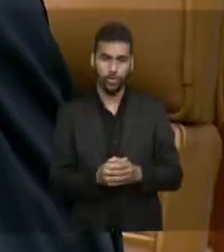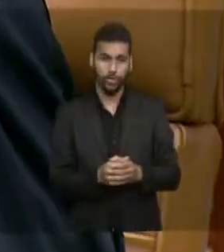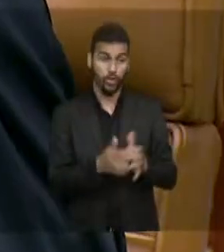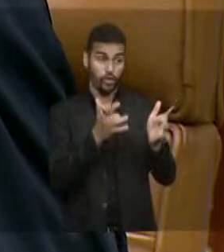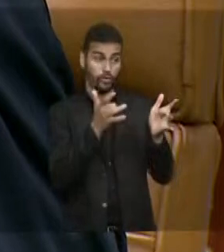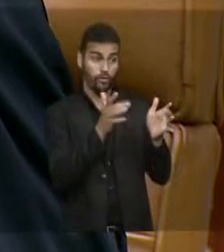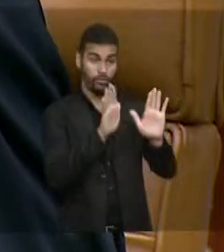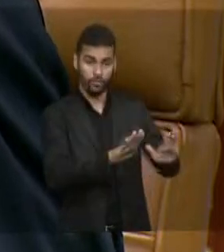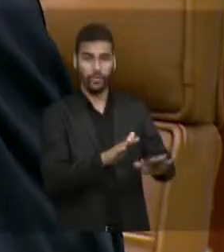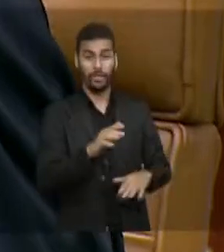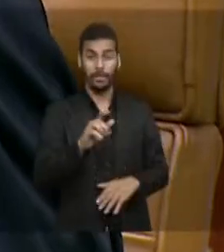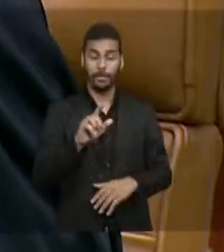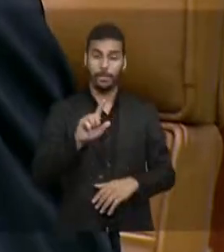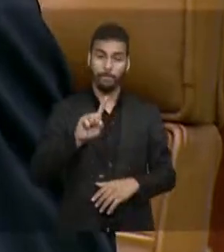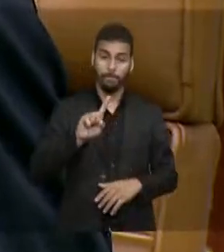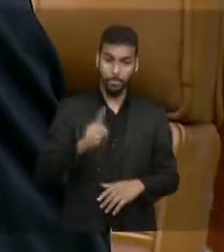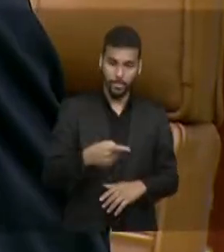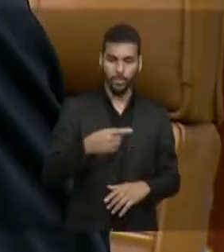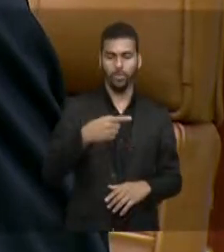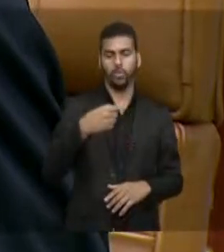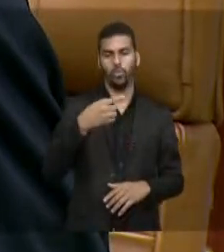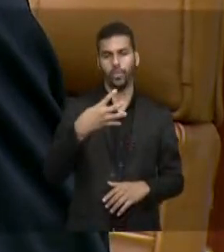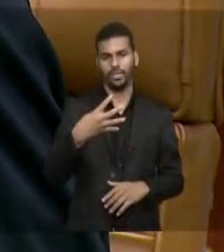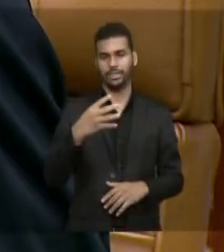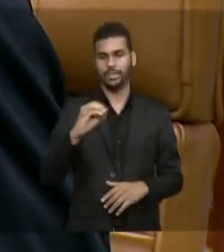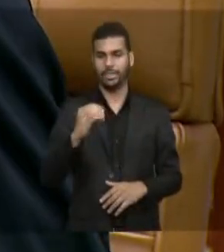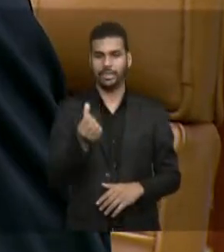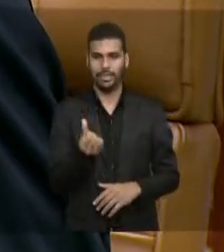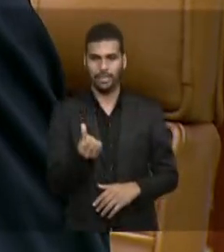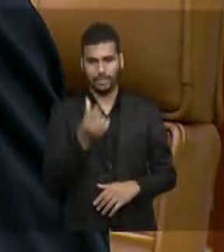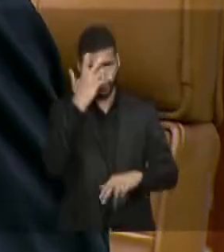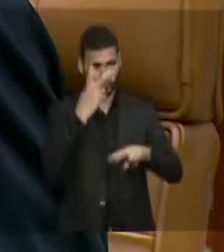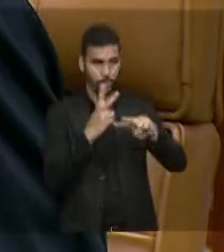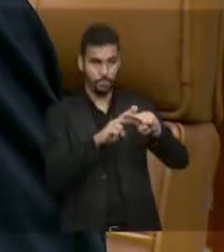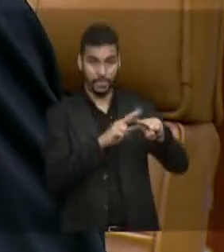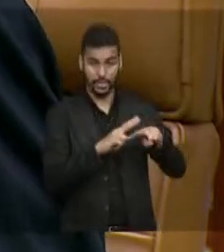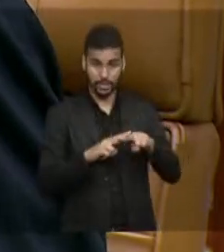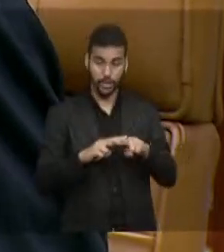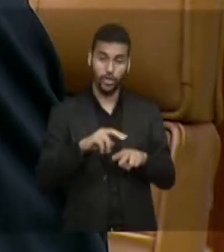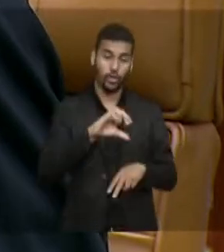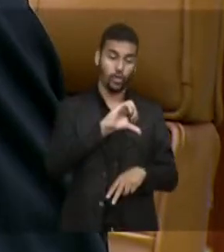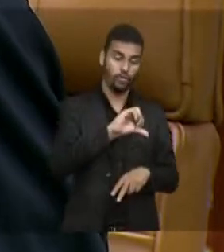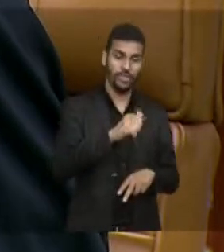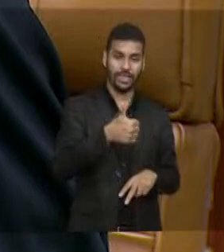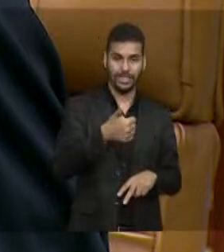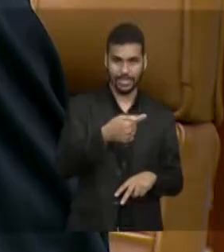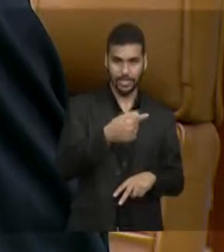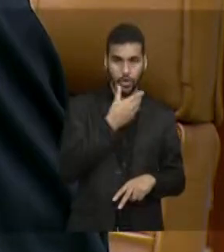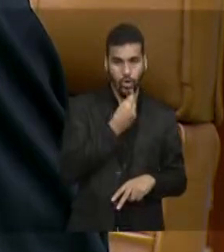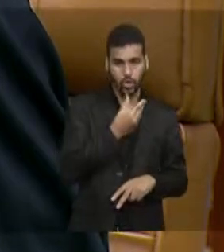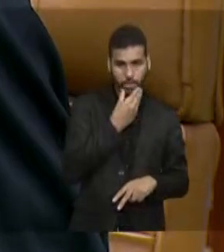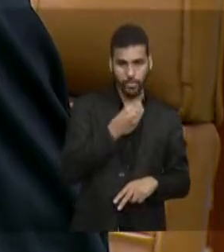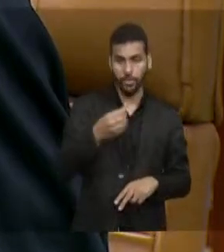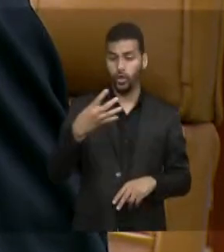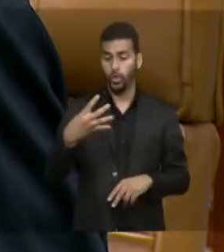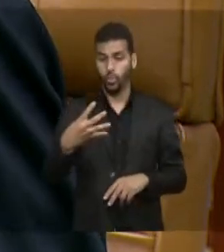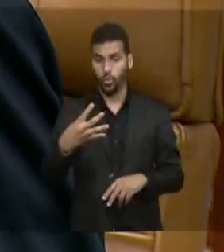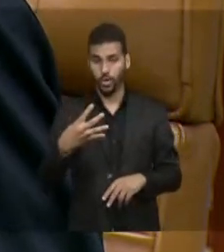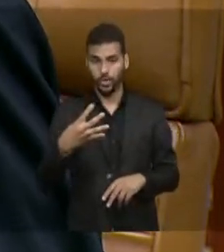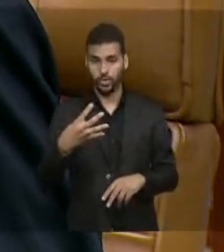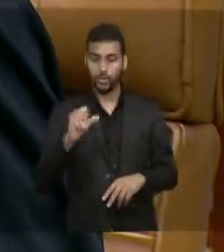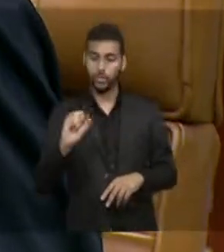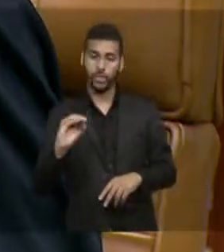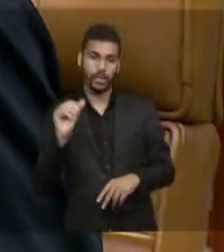406 pessoas presas 917 homens é 489